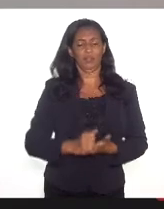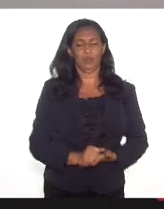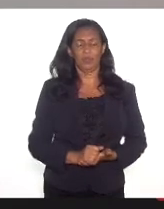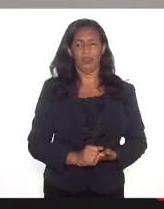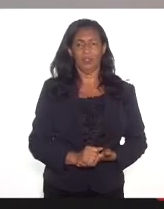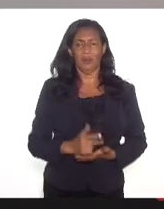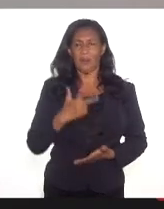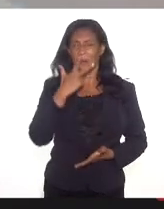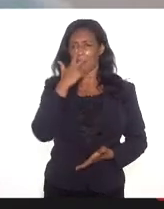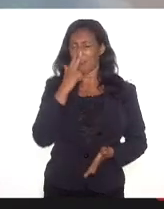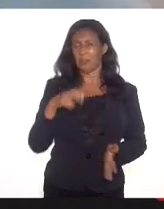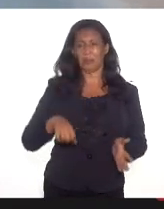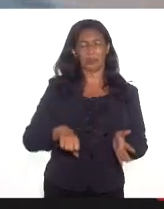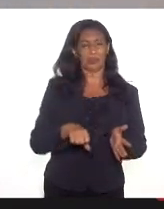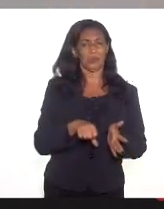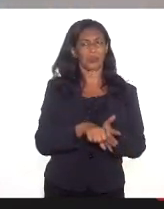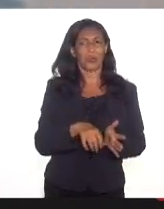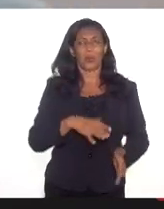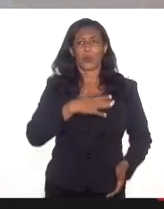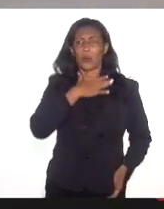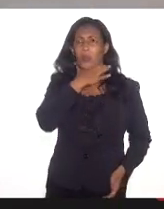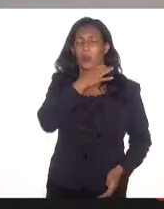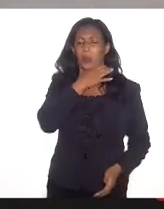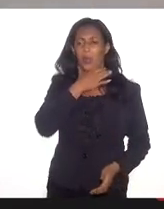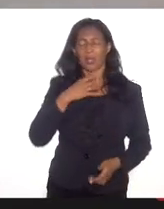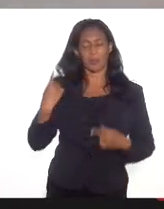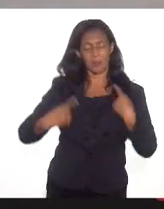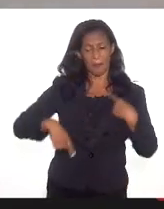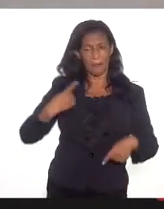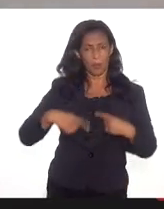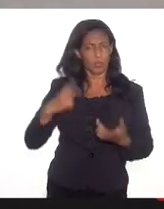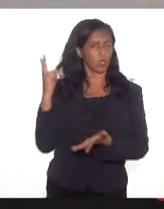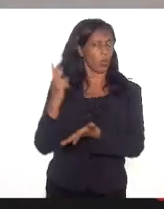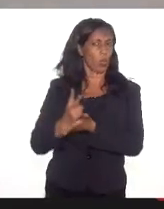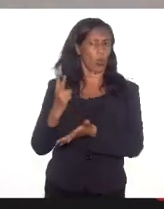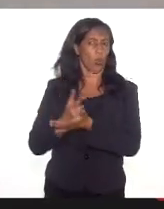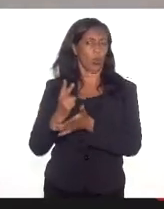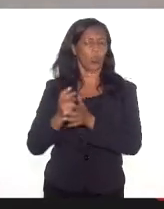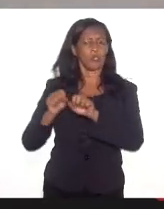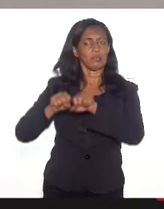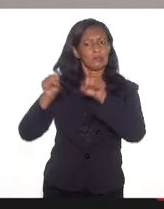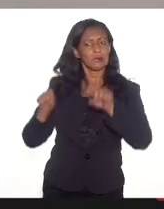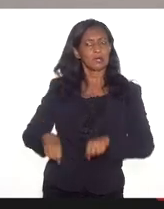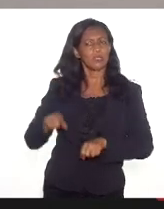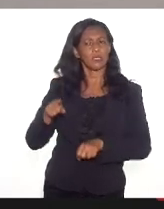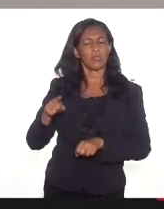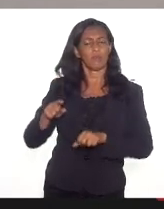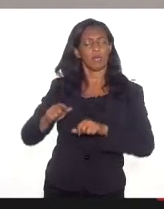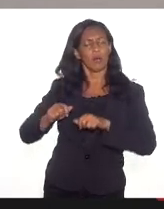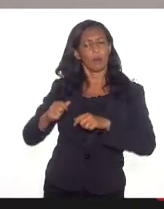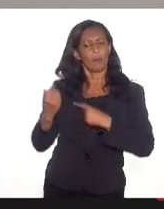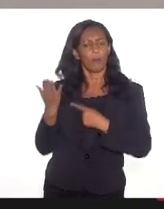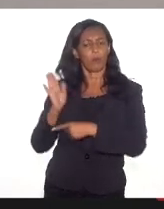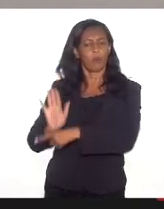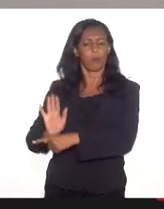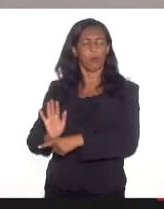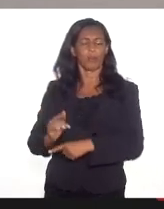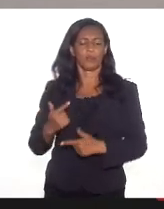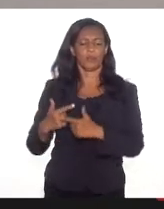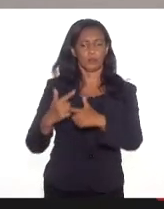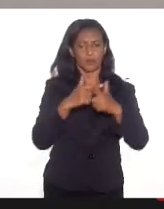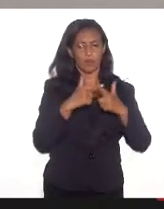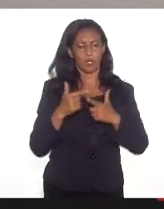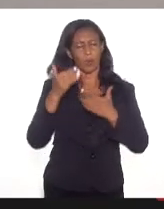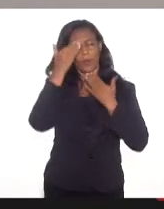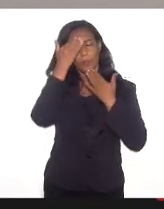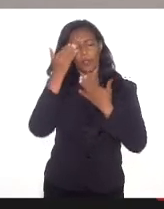um crime essa desigualdade e a gente precisa ter políticas permanentes sistêmicas para estar enfrentando esses estados e coisas obrigada pela